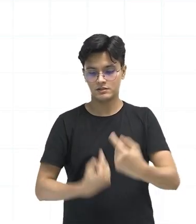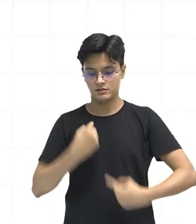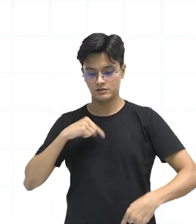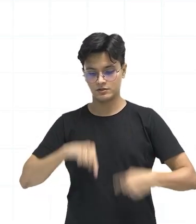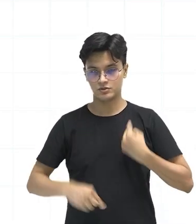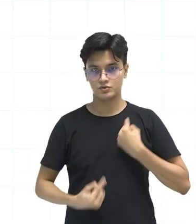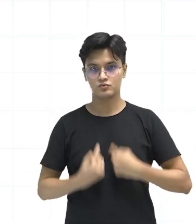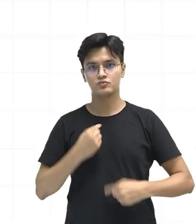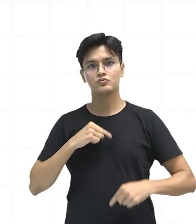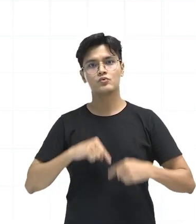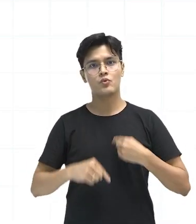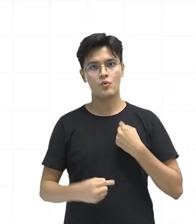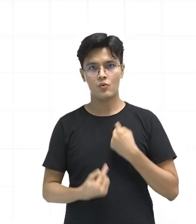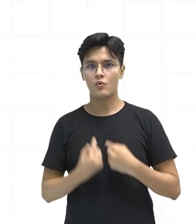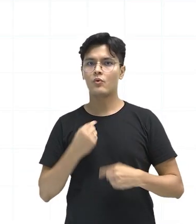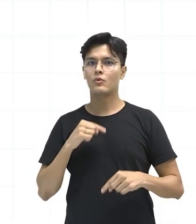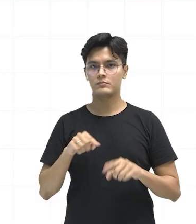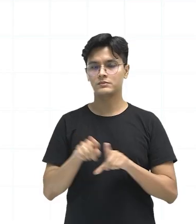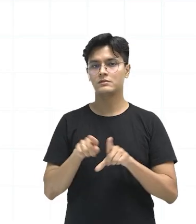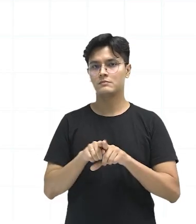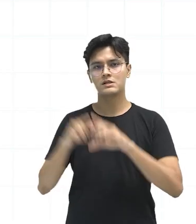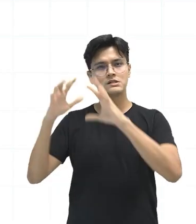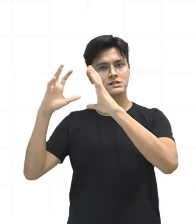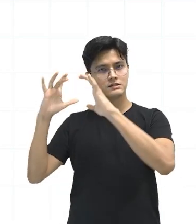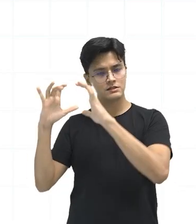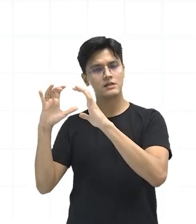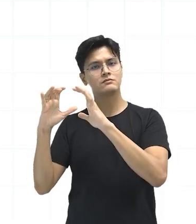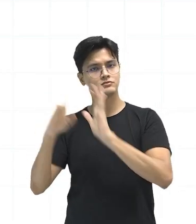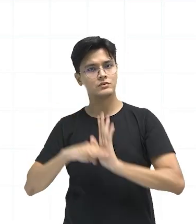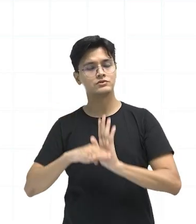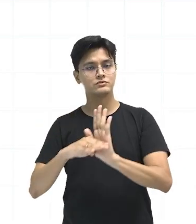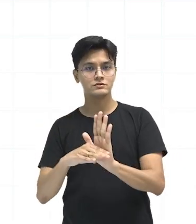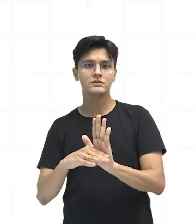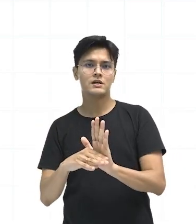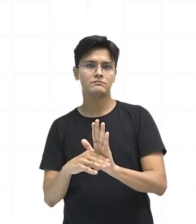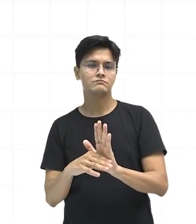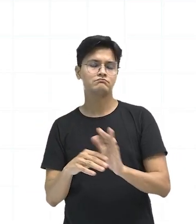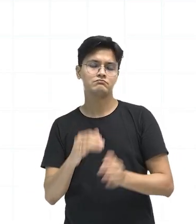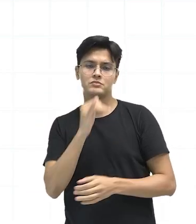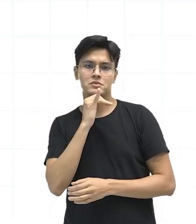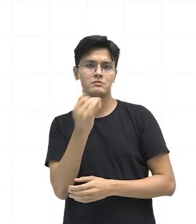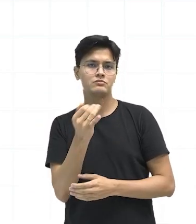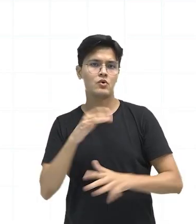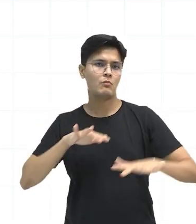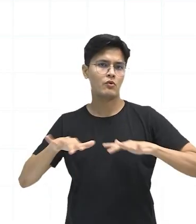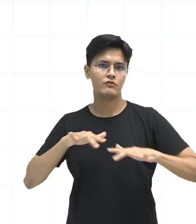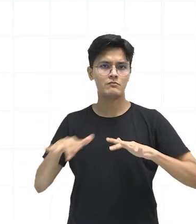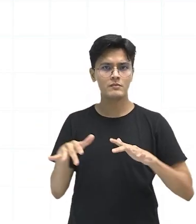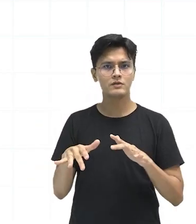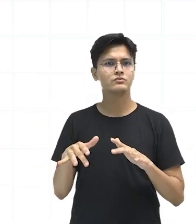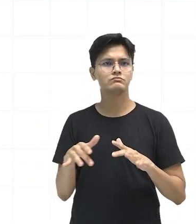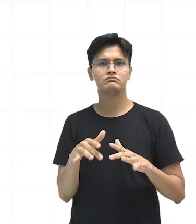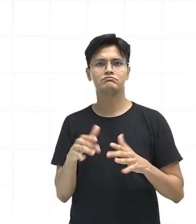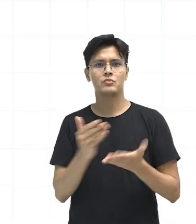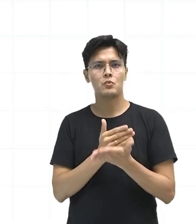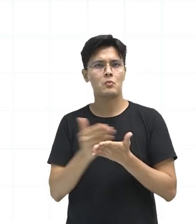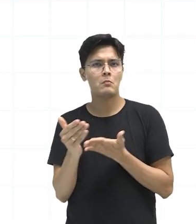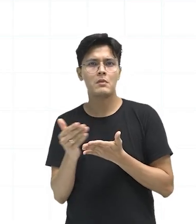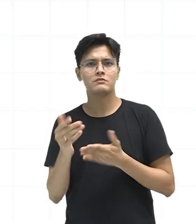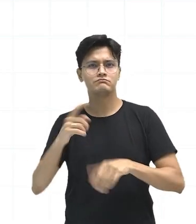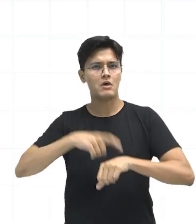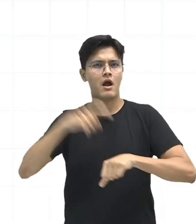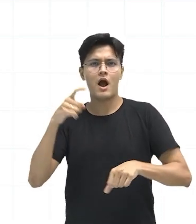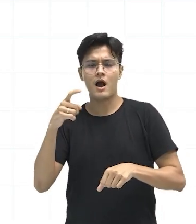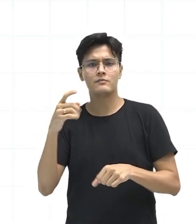e cerebral. Até porque, para você fazer o movimento, você não faz do nada. Você tem ali o seu